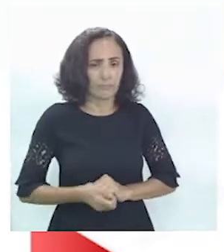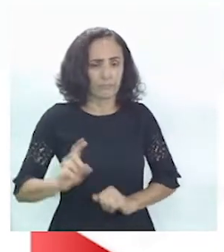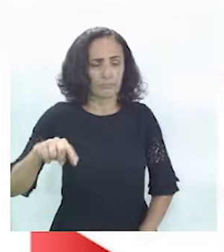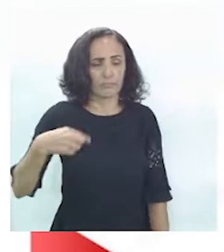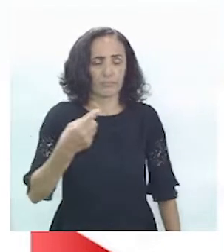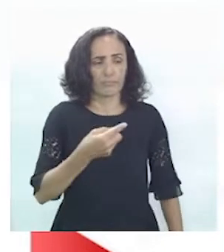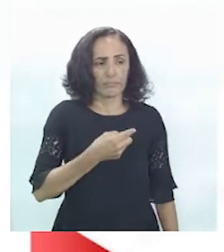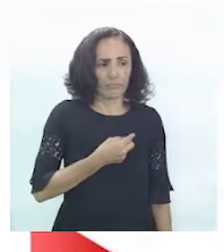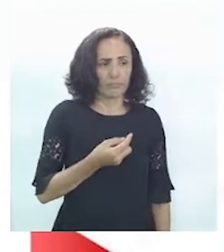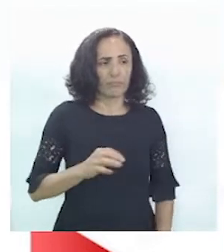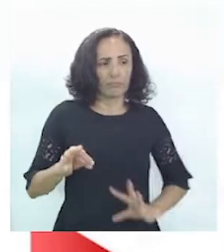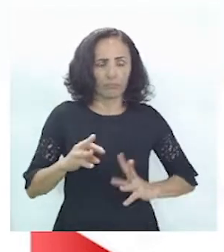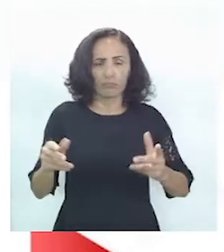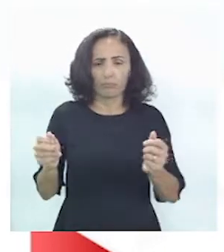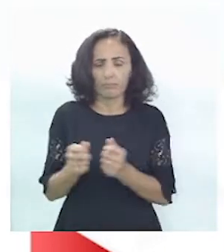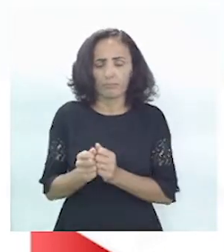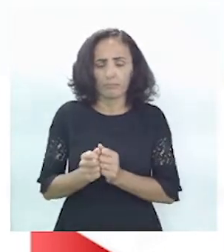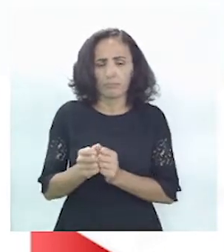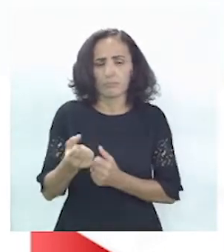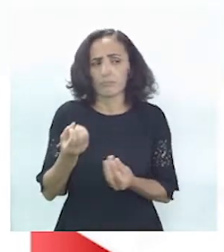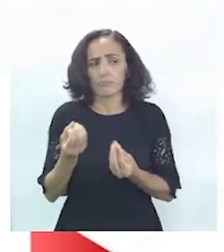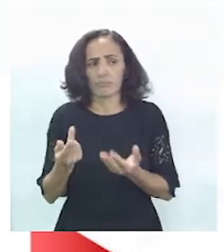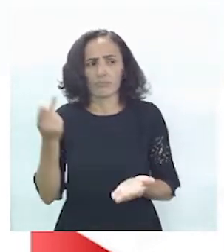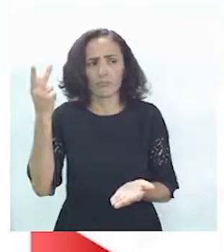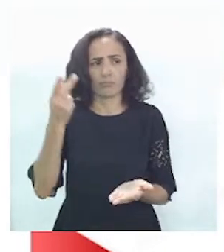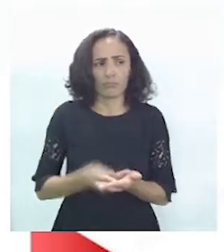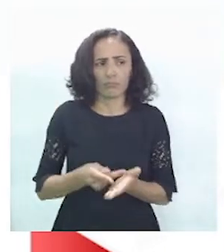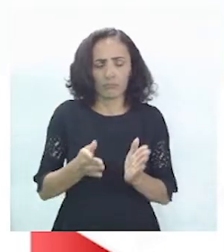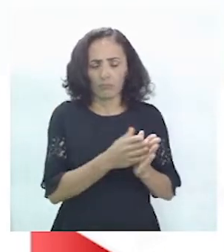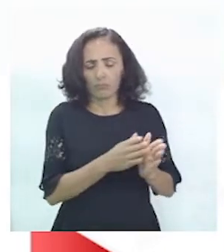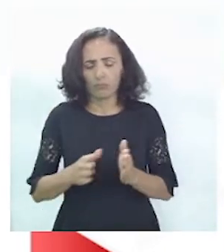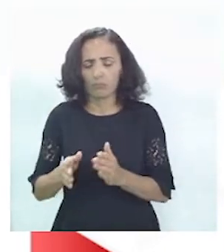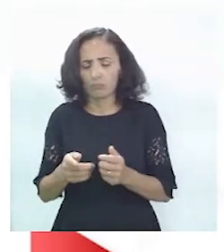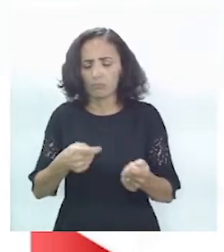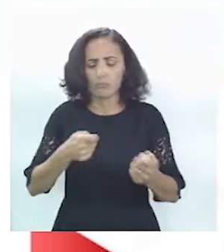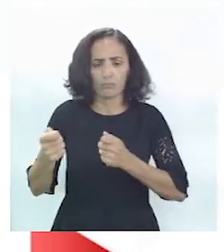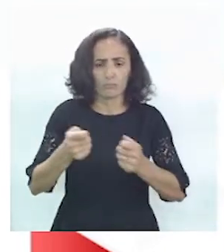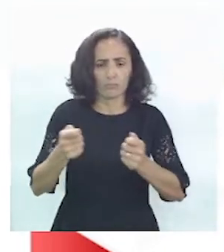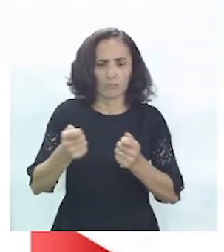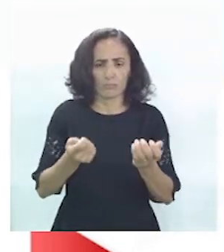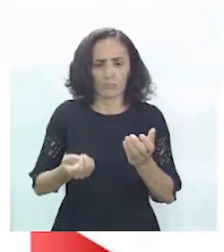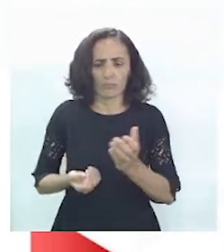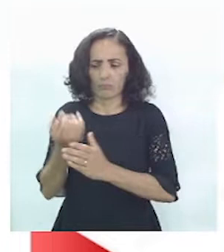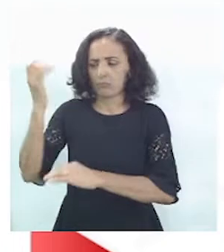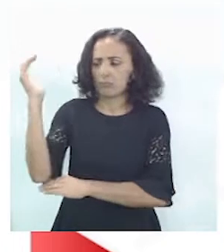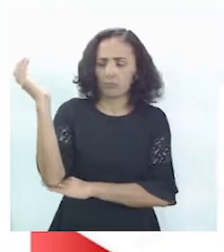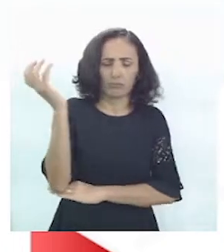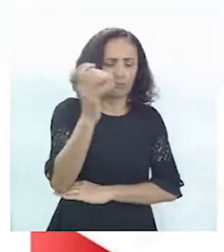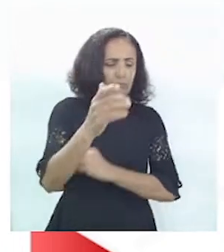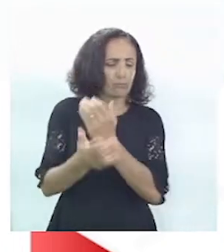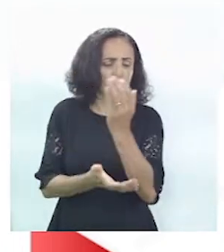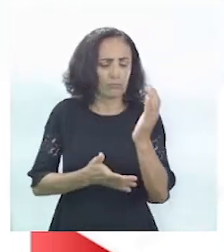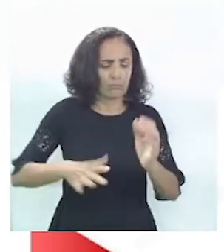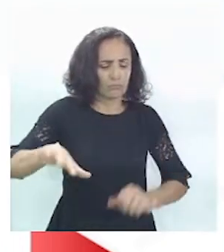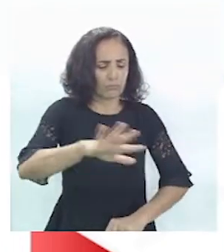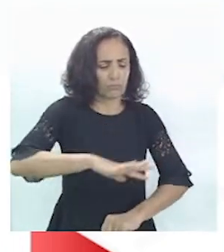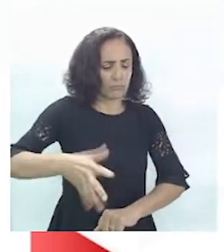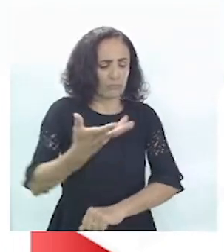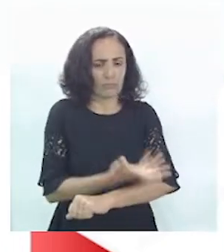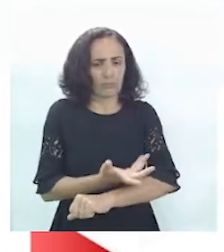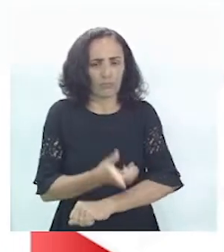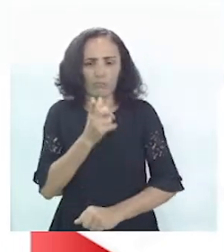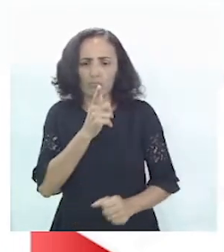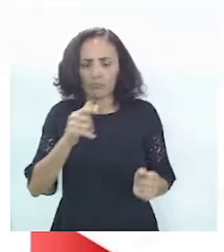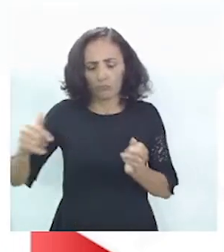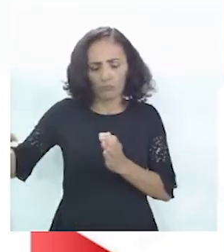tem vantagens ali de uma usina, que a gente tem o controle de fauna e da flora no leito e no lago das